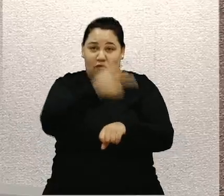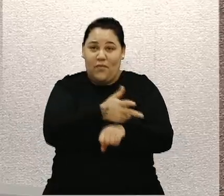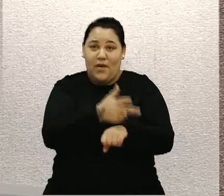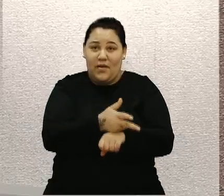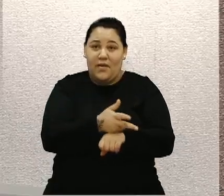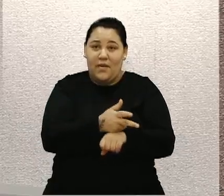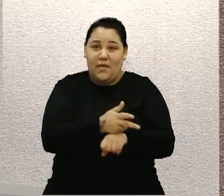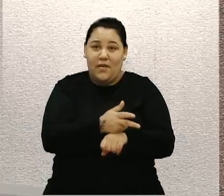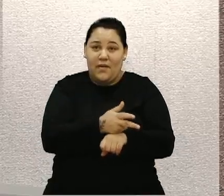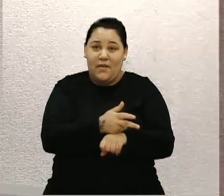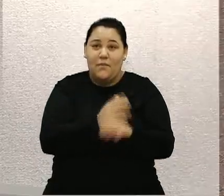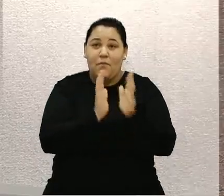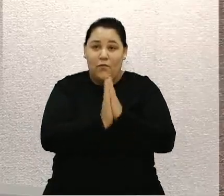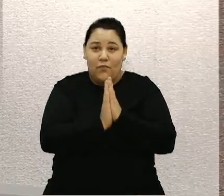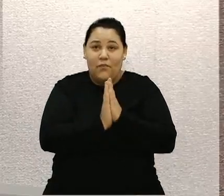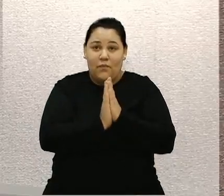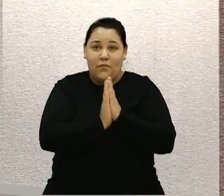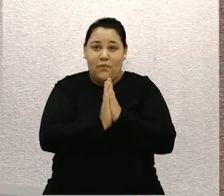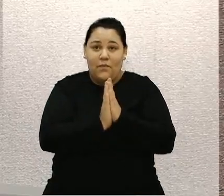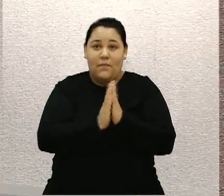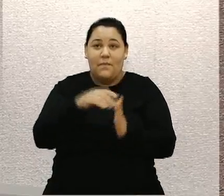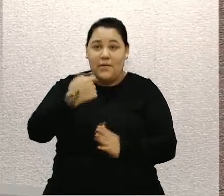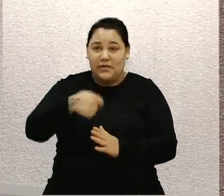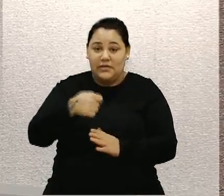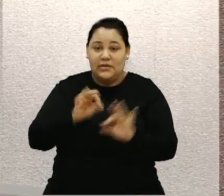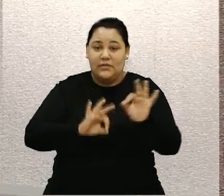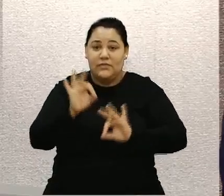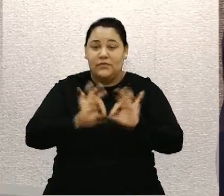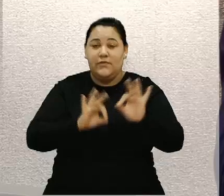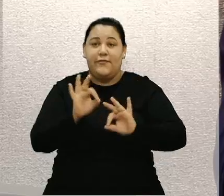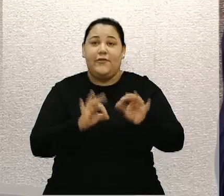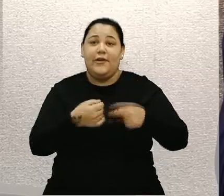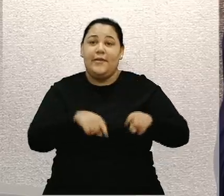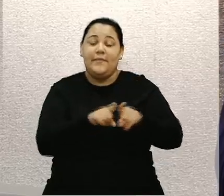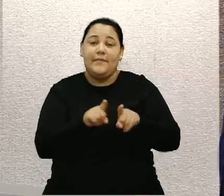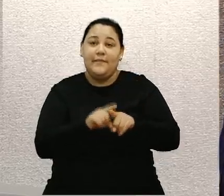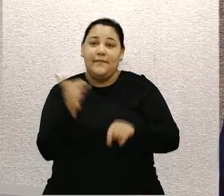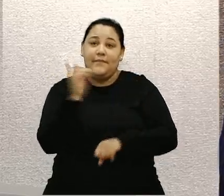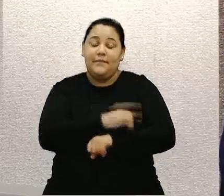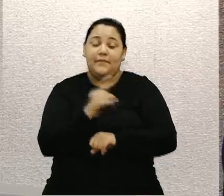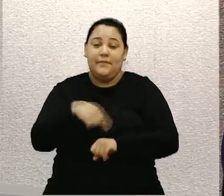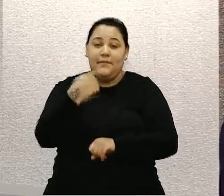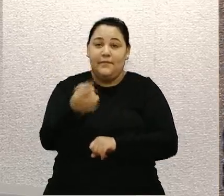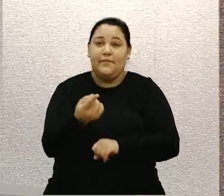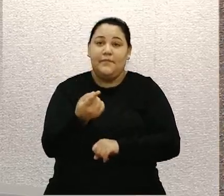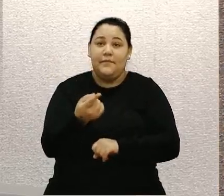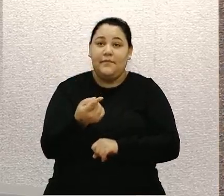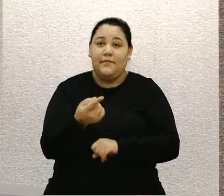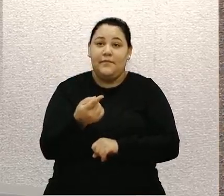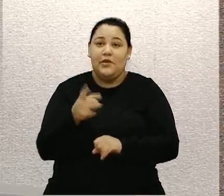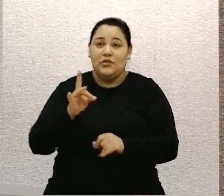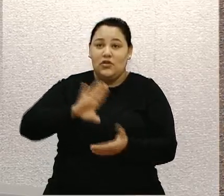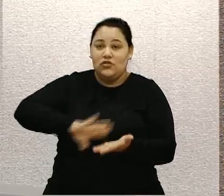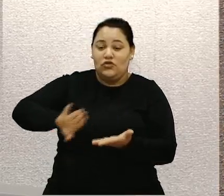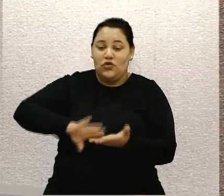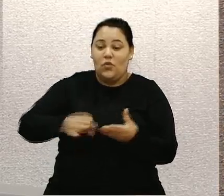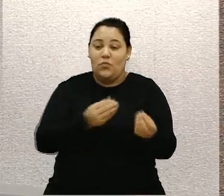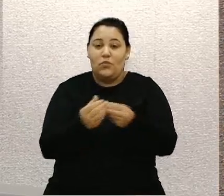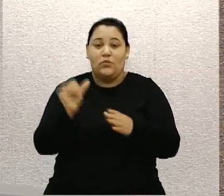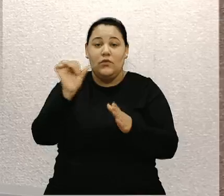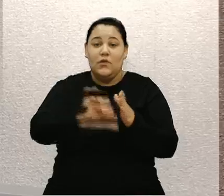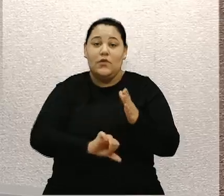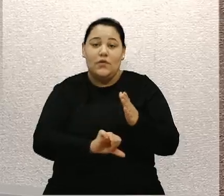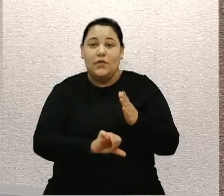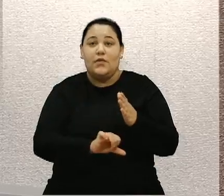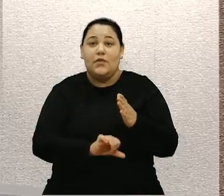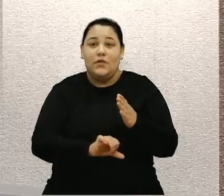pessoal, tem que arrumar, tá tendo perigo aqui. No dia seguinte ele foi lá, levou umas patrolas, só arrancou o negócio, tá muito pior agora, mas não arrumaram. Então